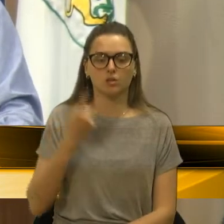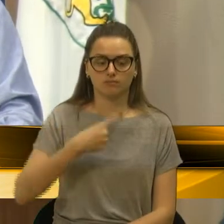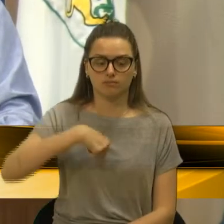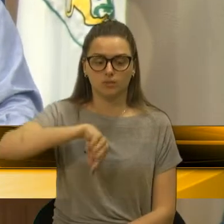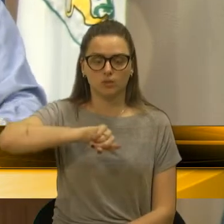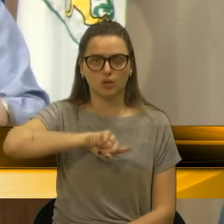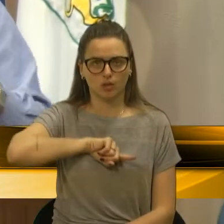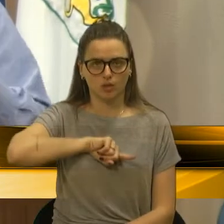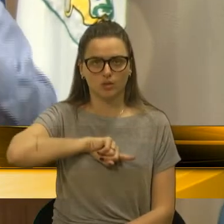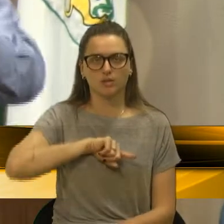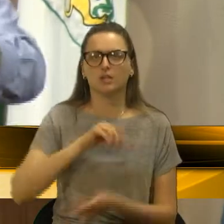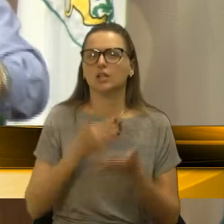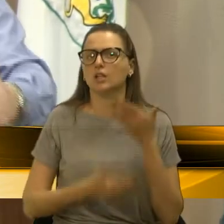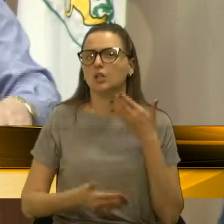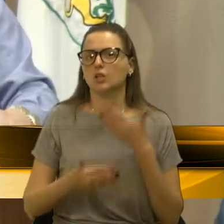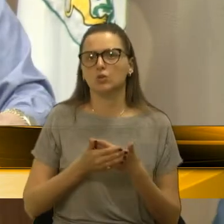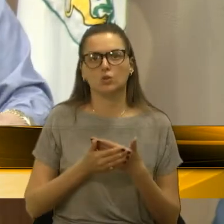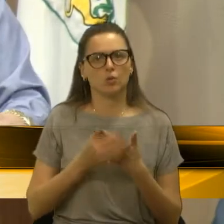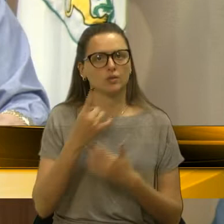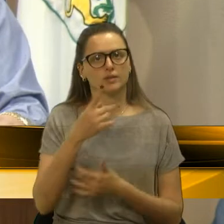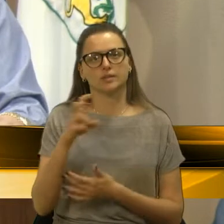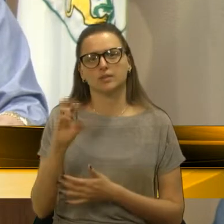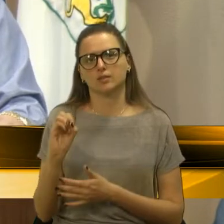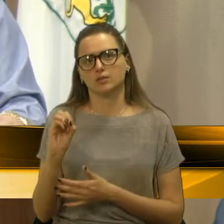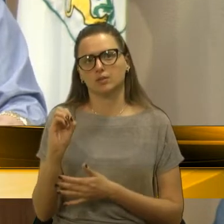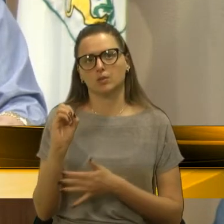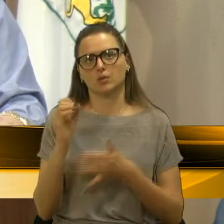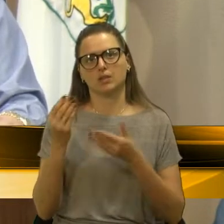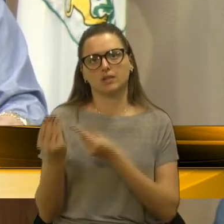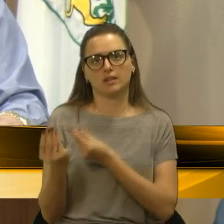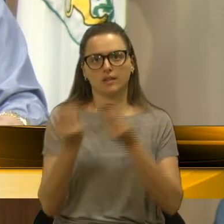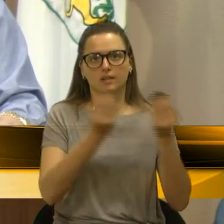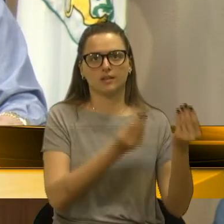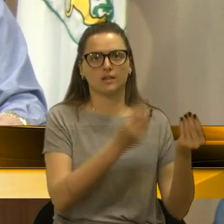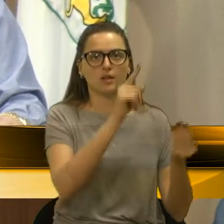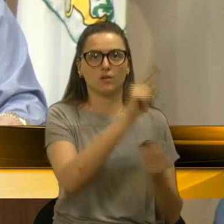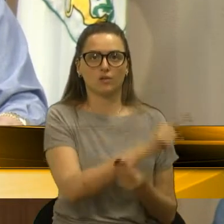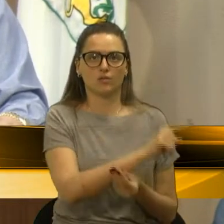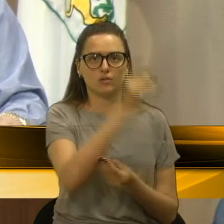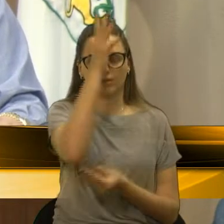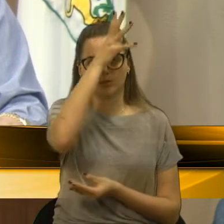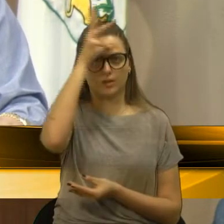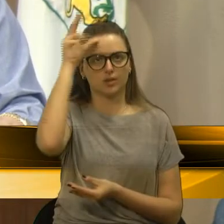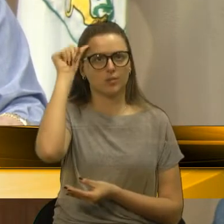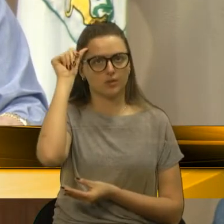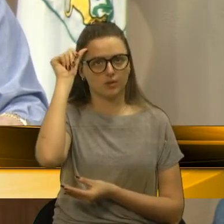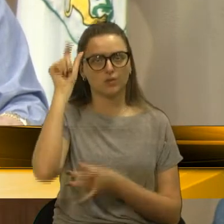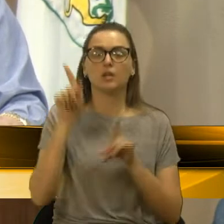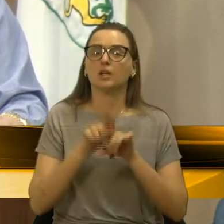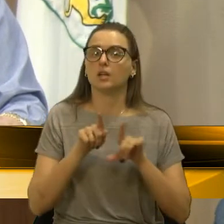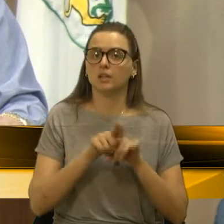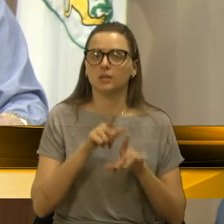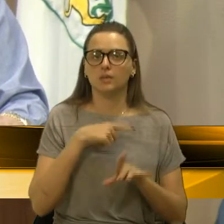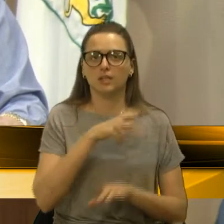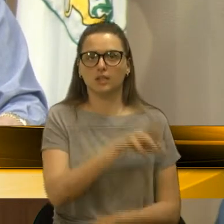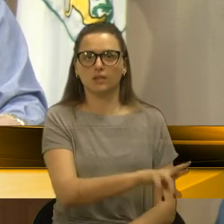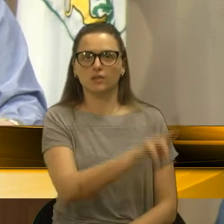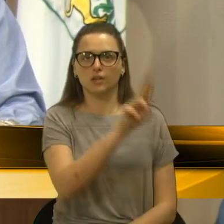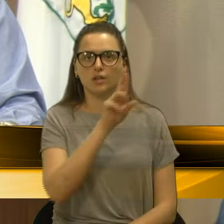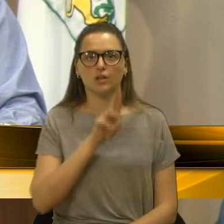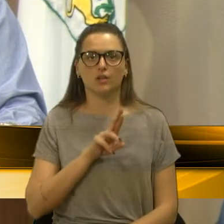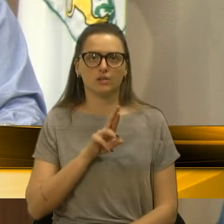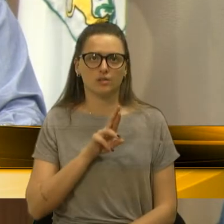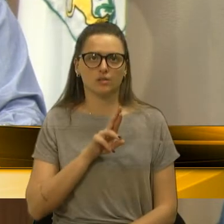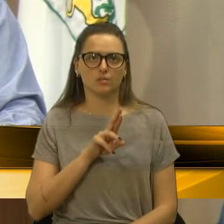remetemos todas essas contribuições à Prefeitura Municipal E recebemos, naquela